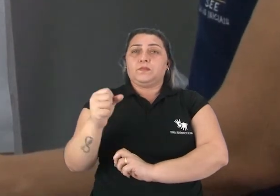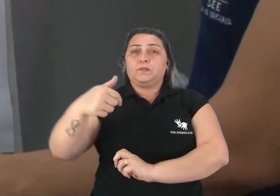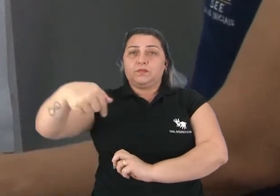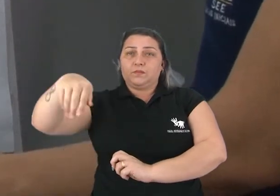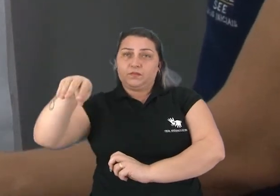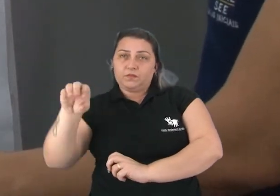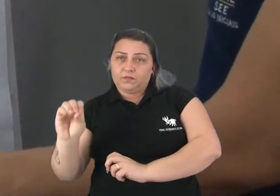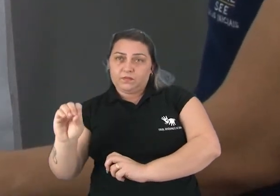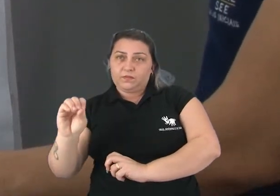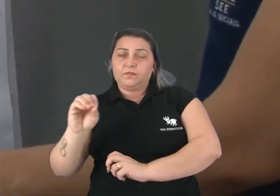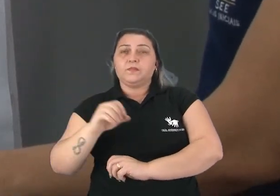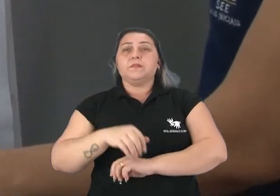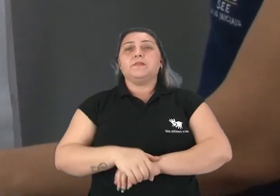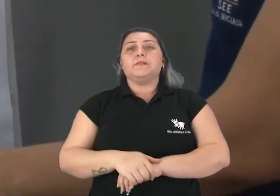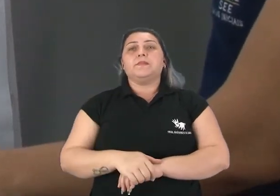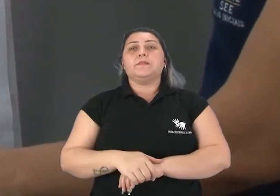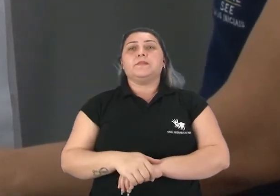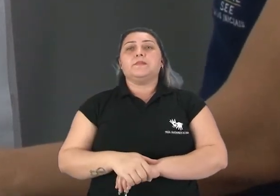1870, ó,